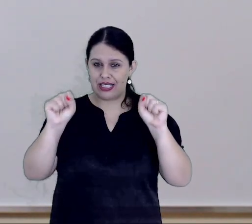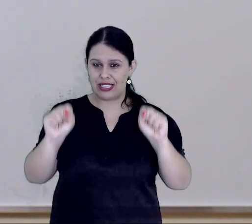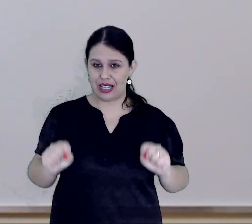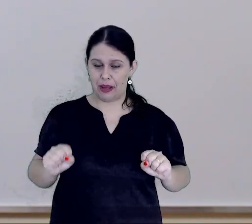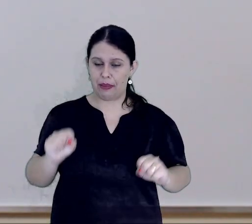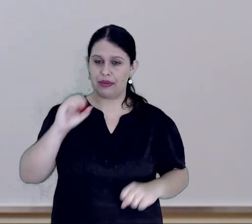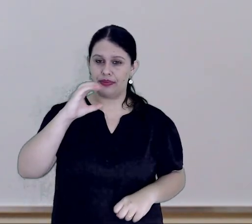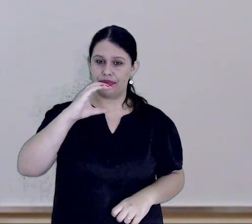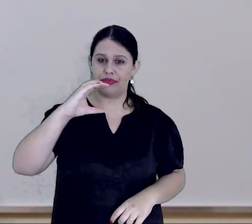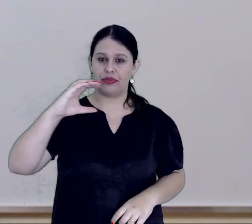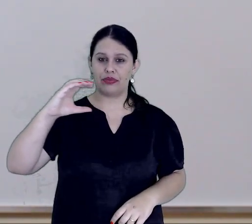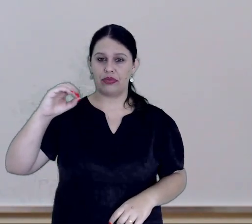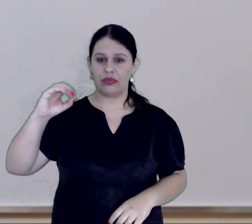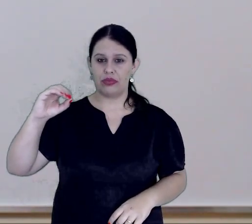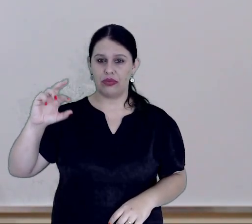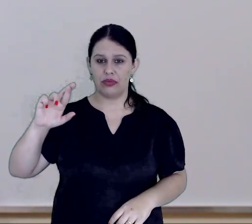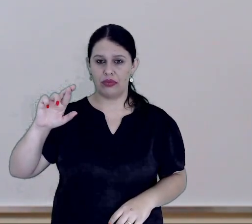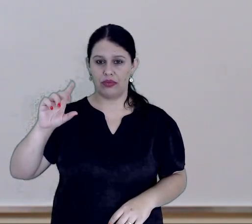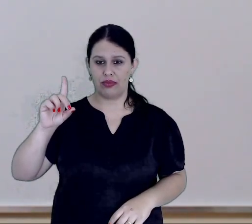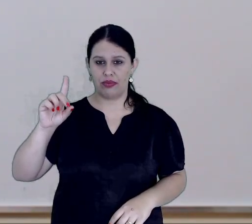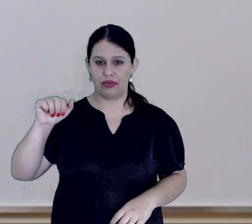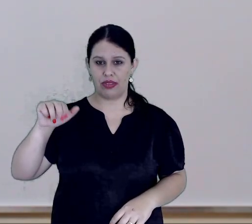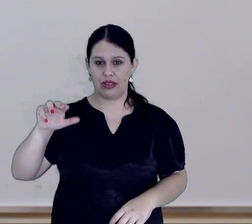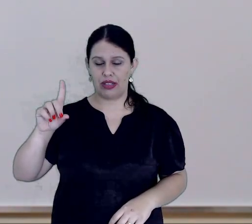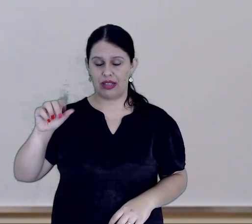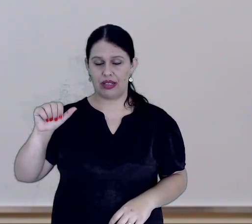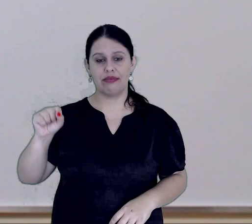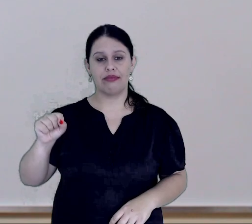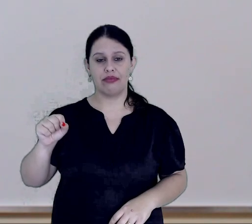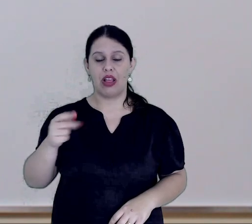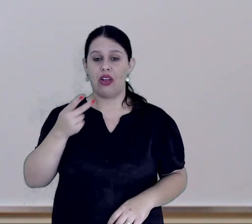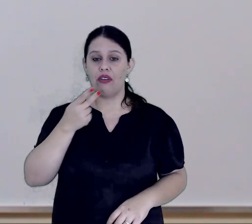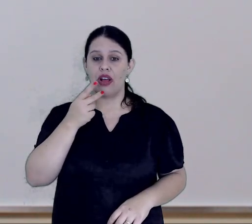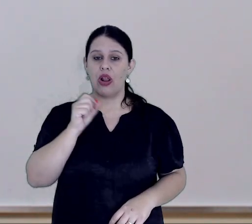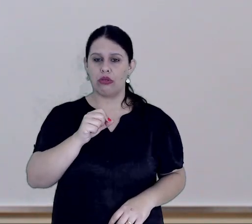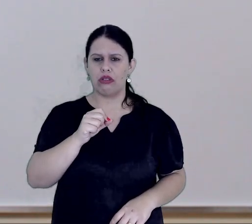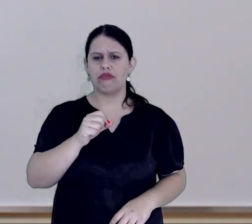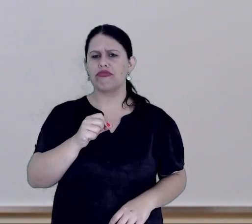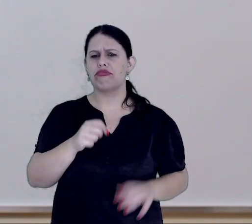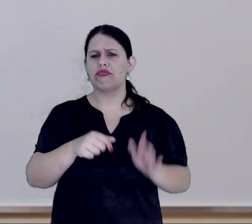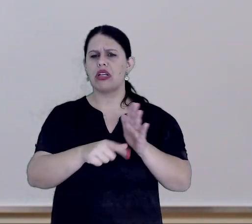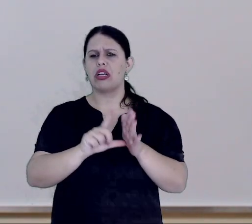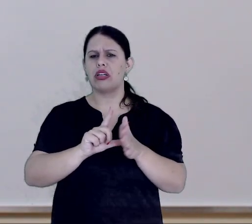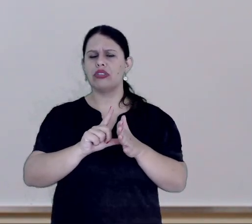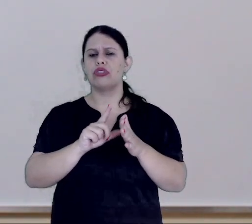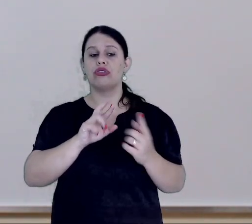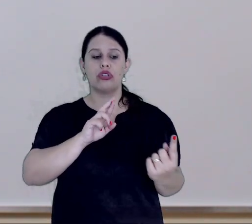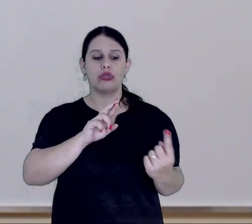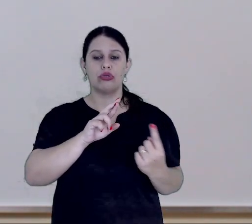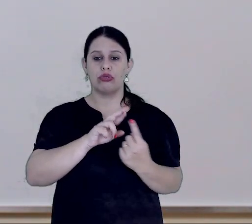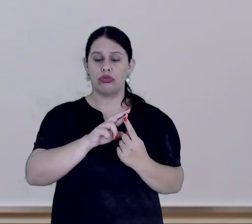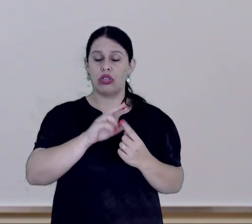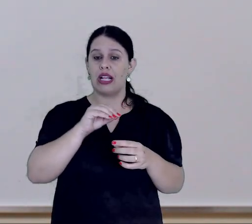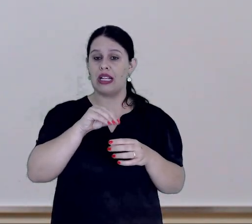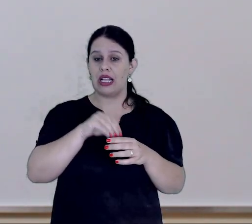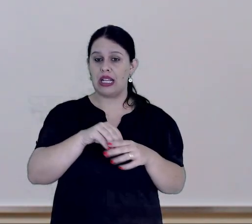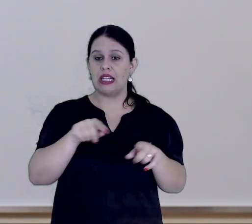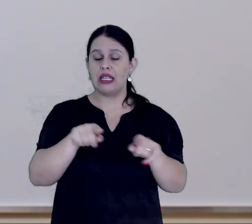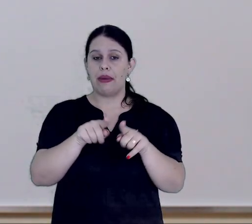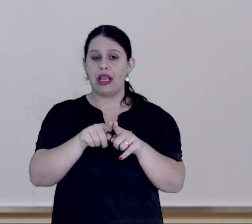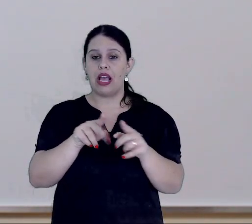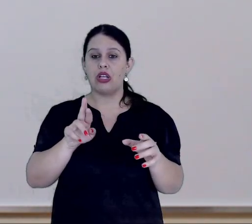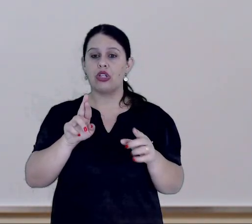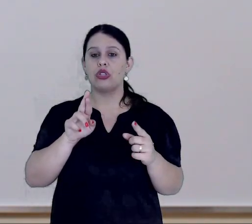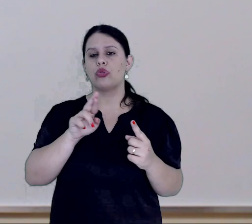a essas contas Mas, para a gente chegar nessas contas A precisa definir o vetor num sistema de coordenadas Legal?